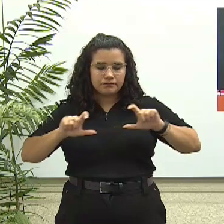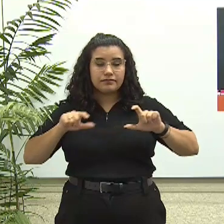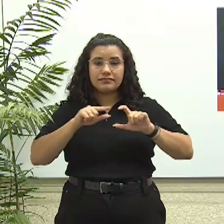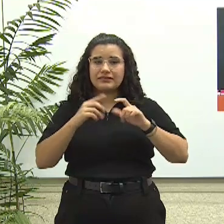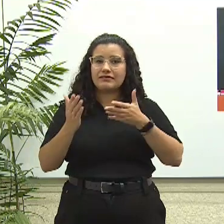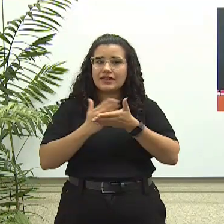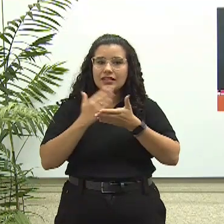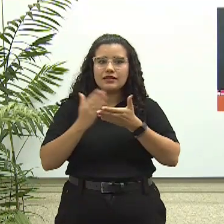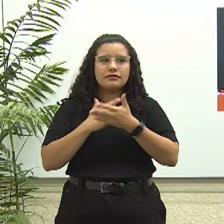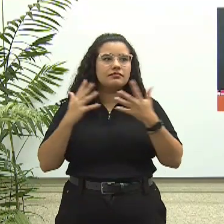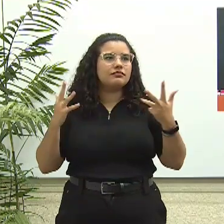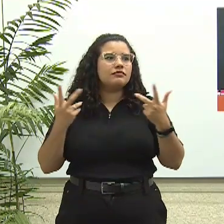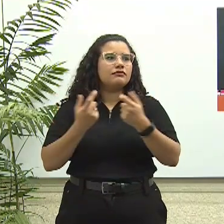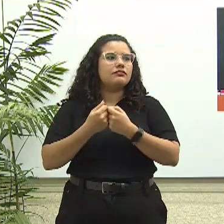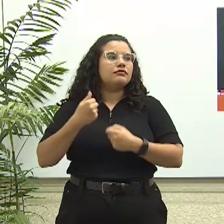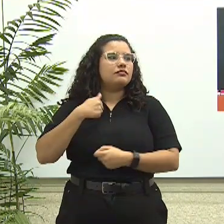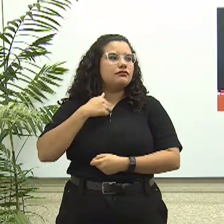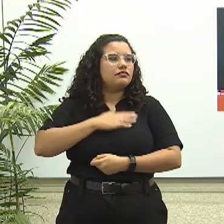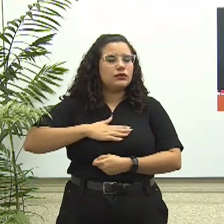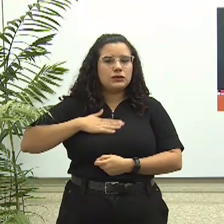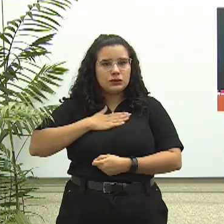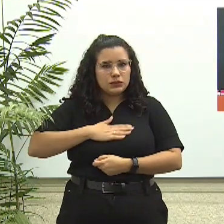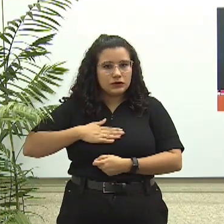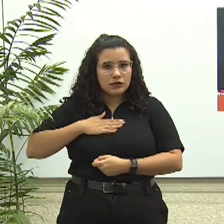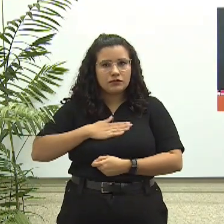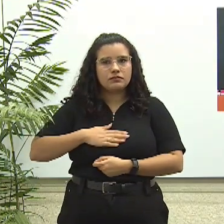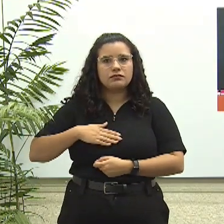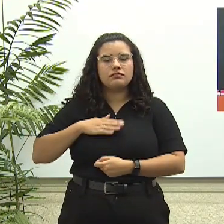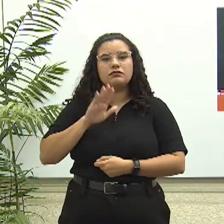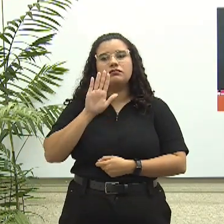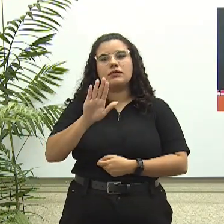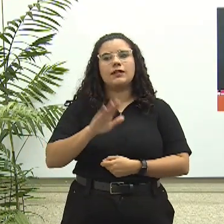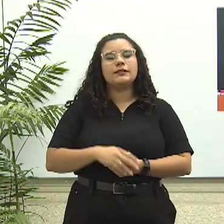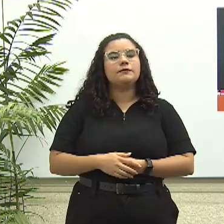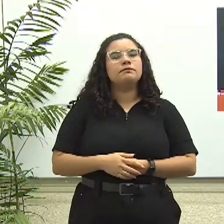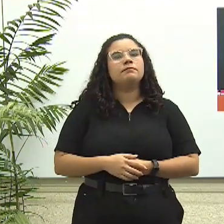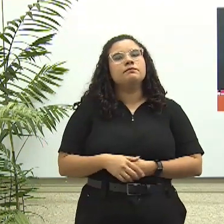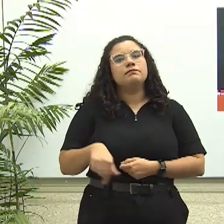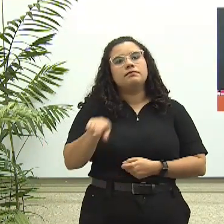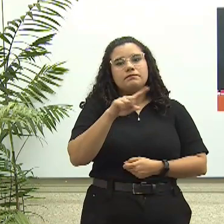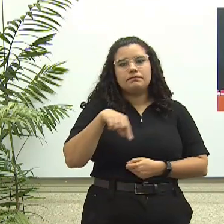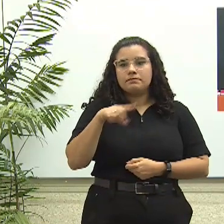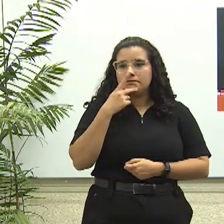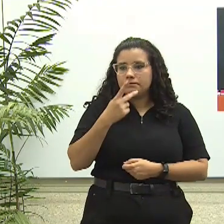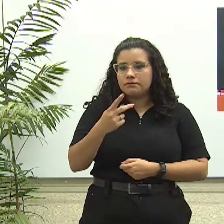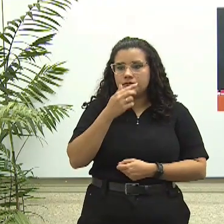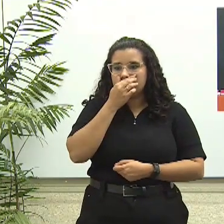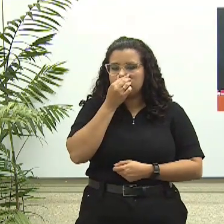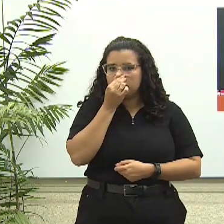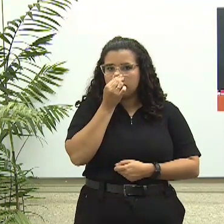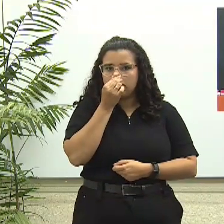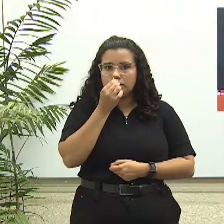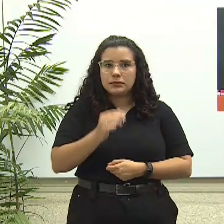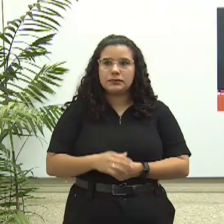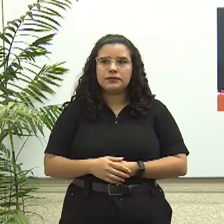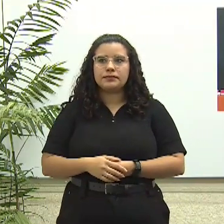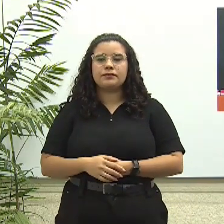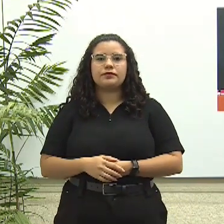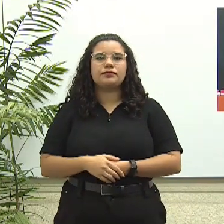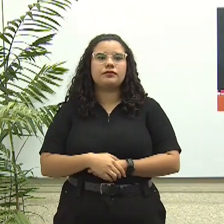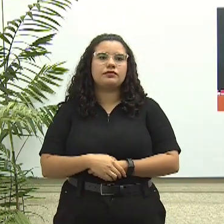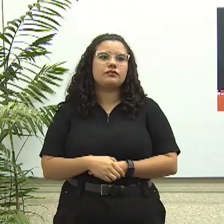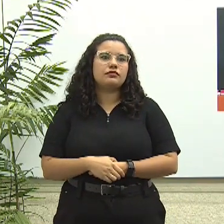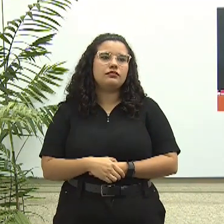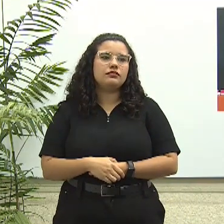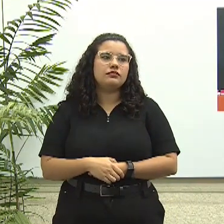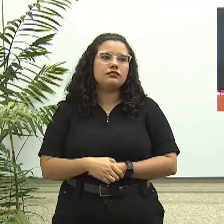gente já li tudo já tô adotando em aula mas vocês falam aqui num terinho Vocês falam assim ó vou